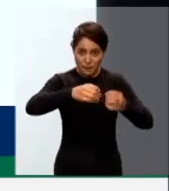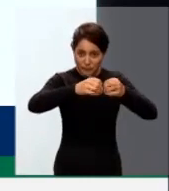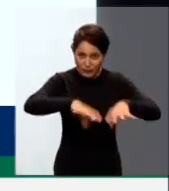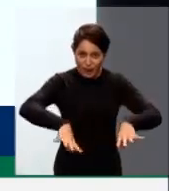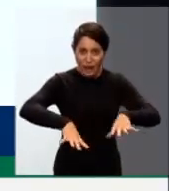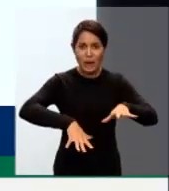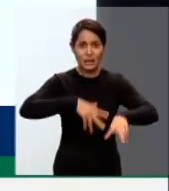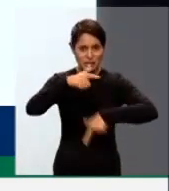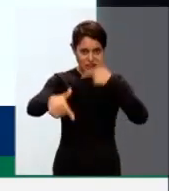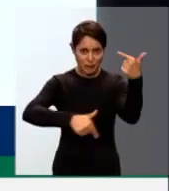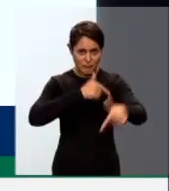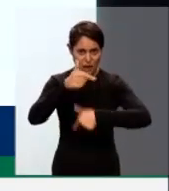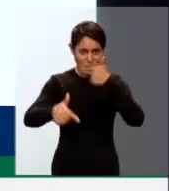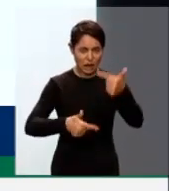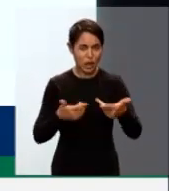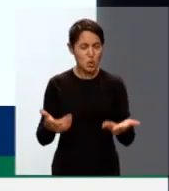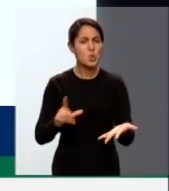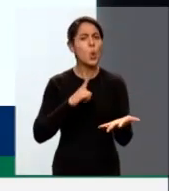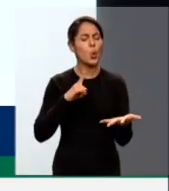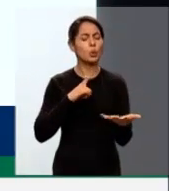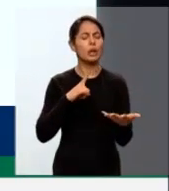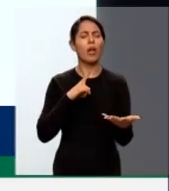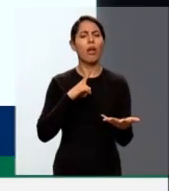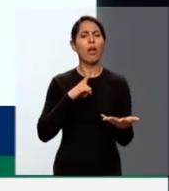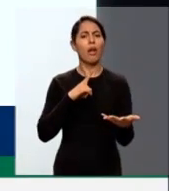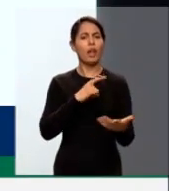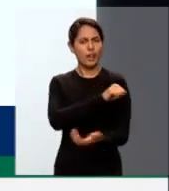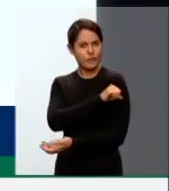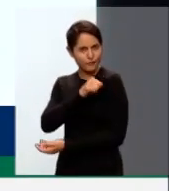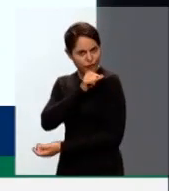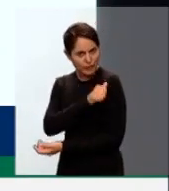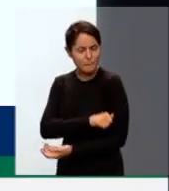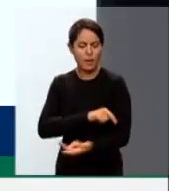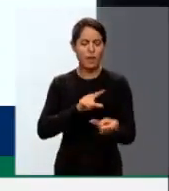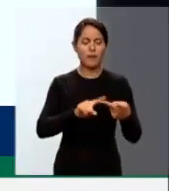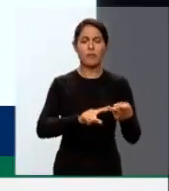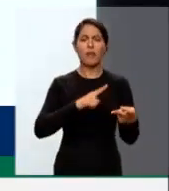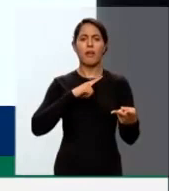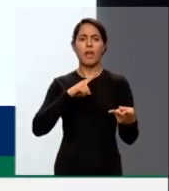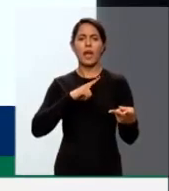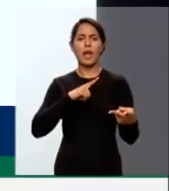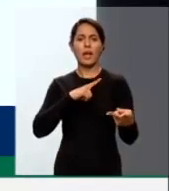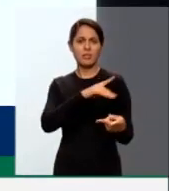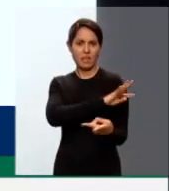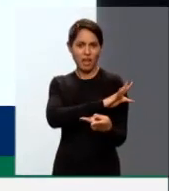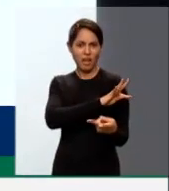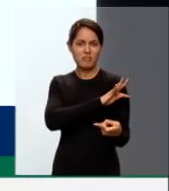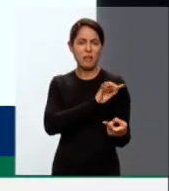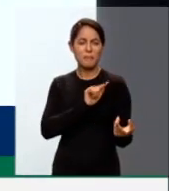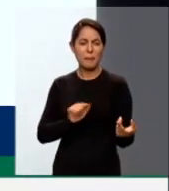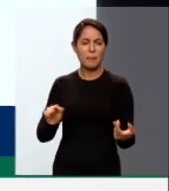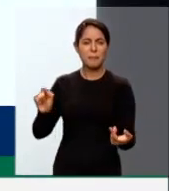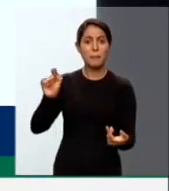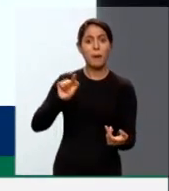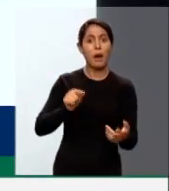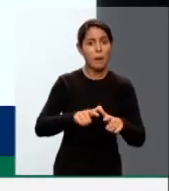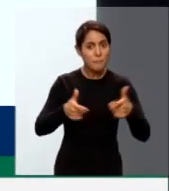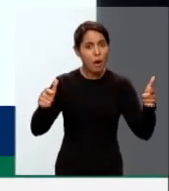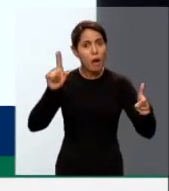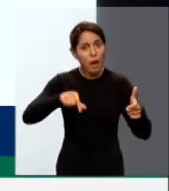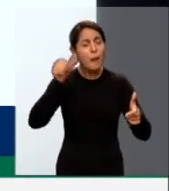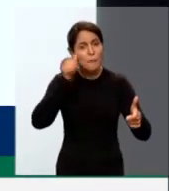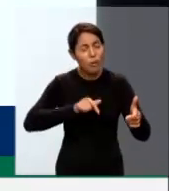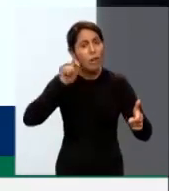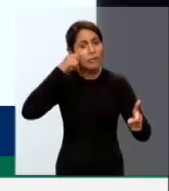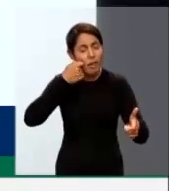trabalhador da ponta, da enfermeira, da técnica de enfermagem, que na sua maioria são mulheres negras, que já